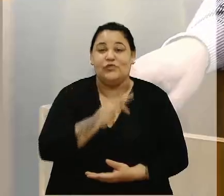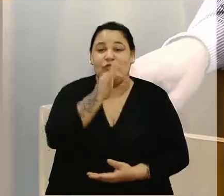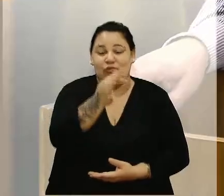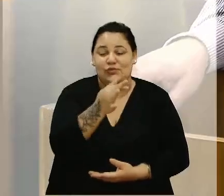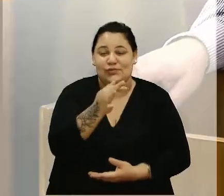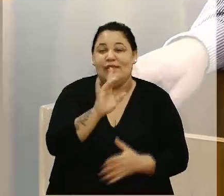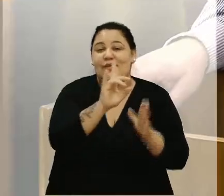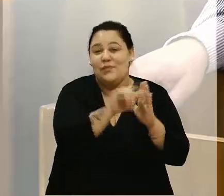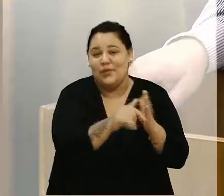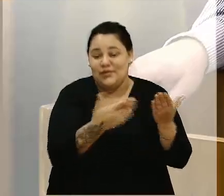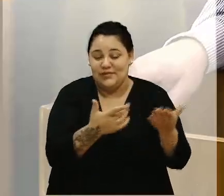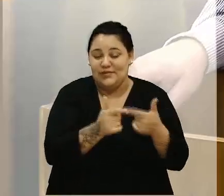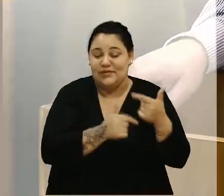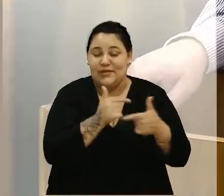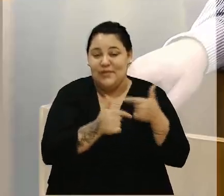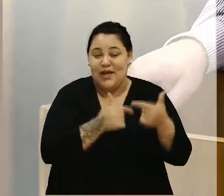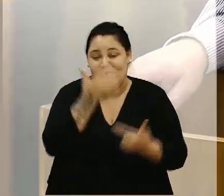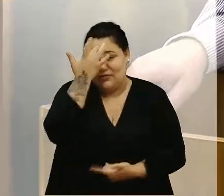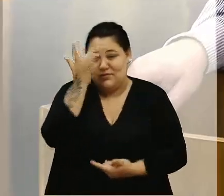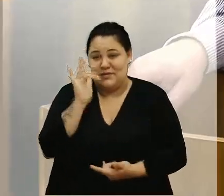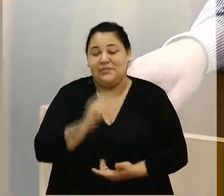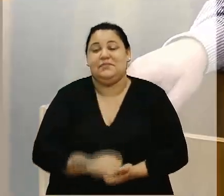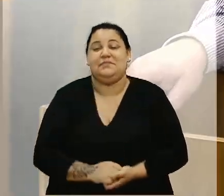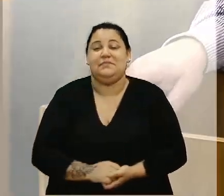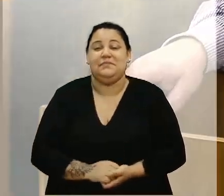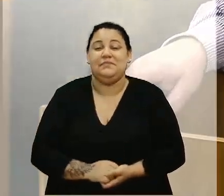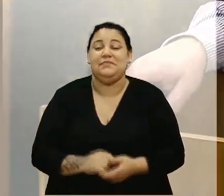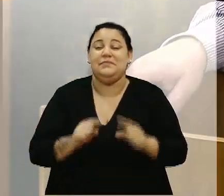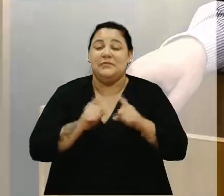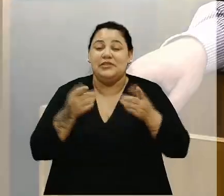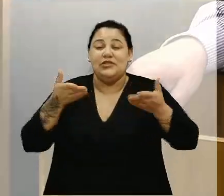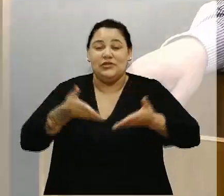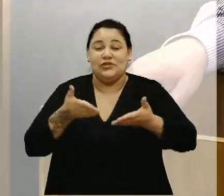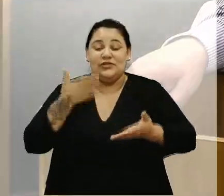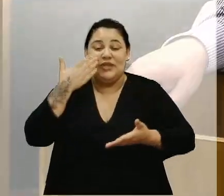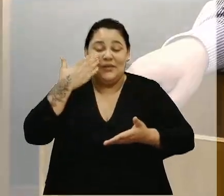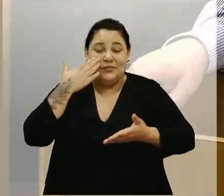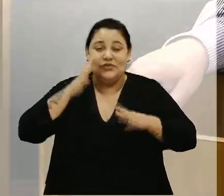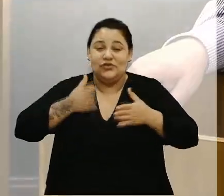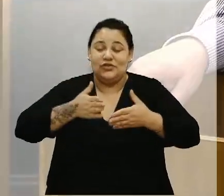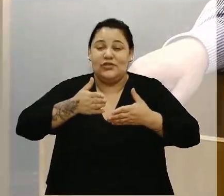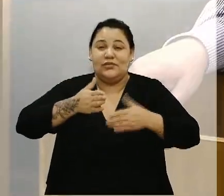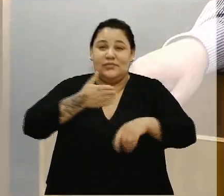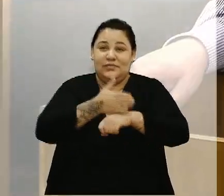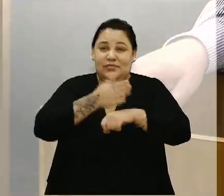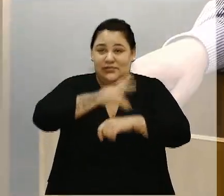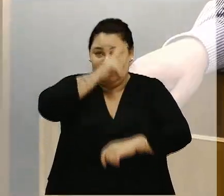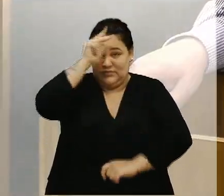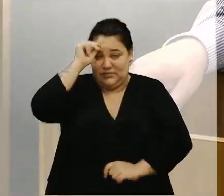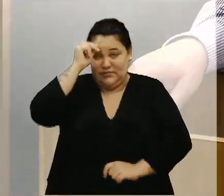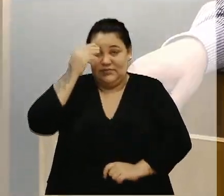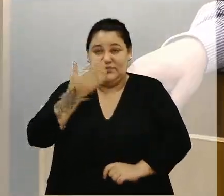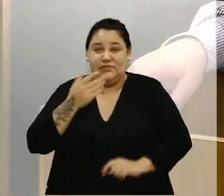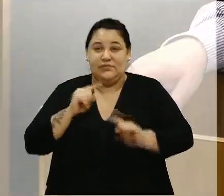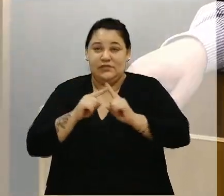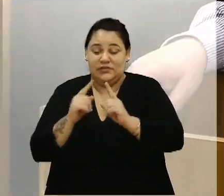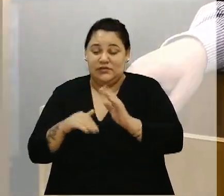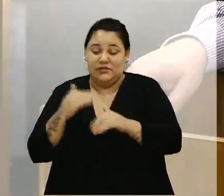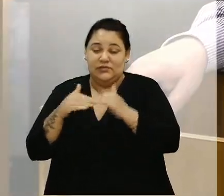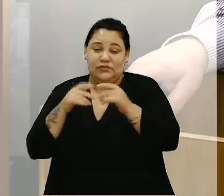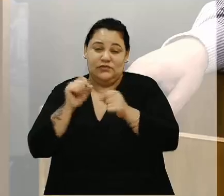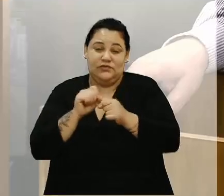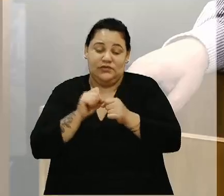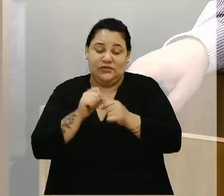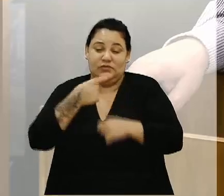depois, com o seu trabalho a gente não sabe. Mas sabe que é pré-candidata a prefeita, mas pelo o desempenho que está fazendo, a